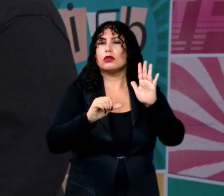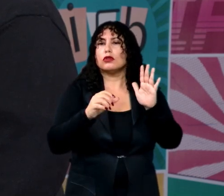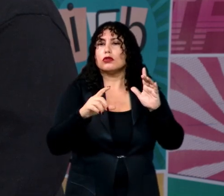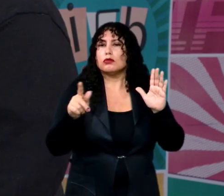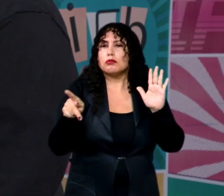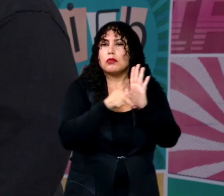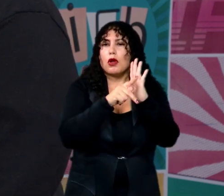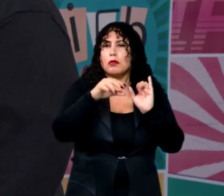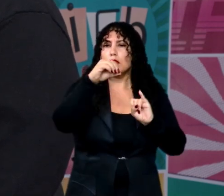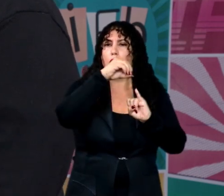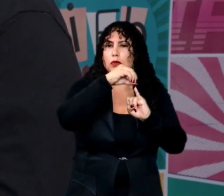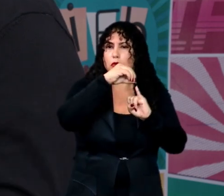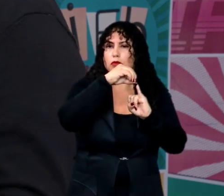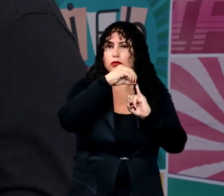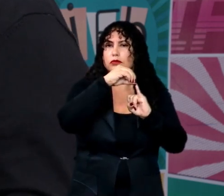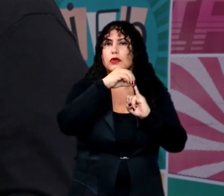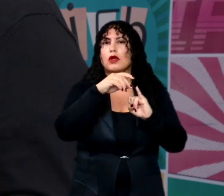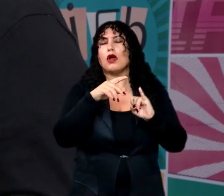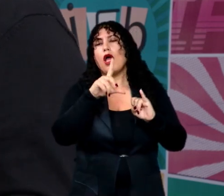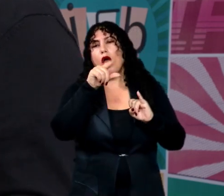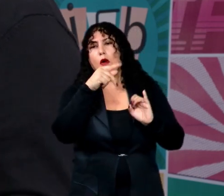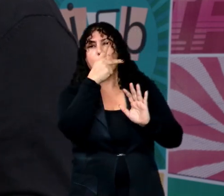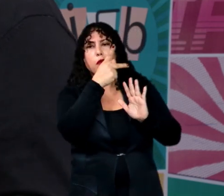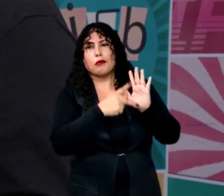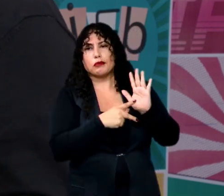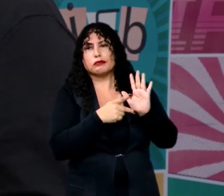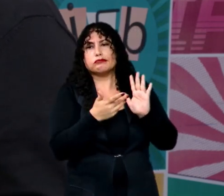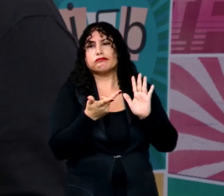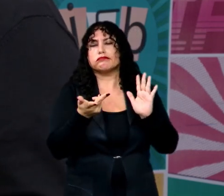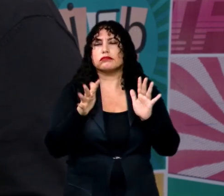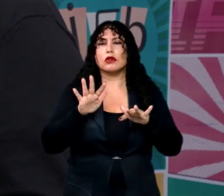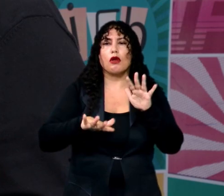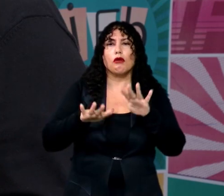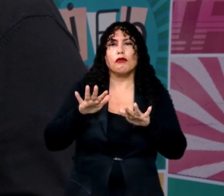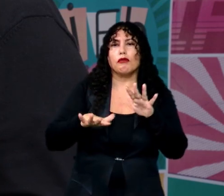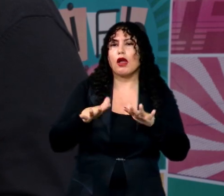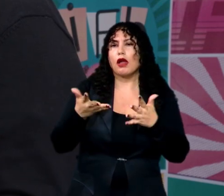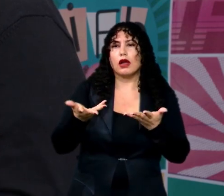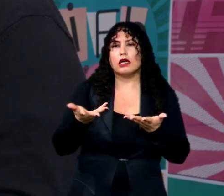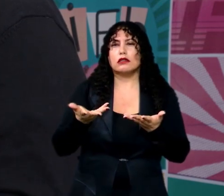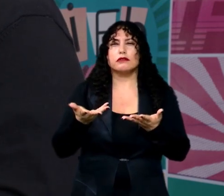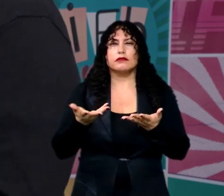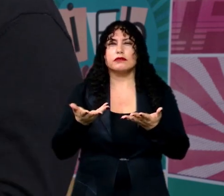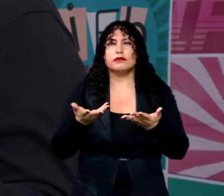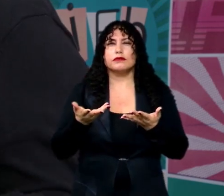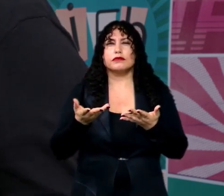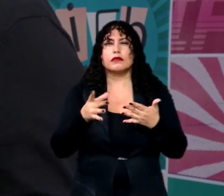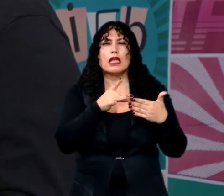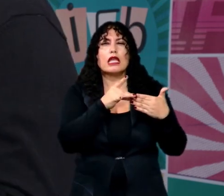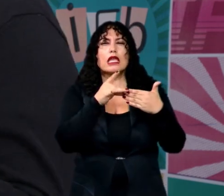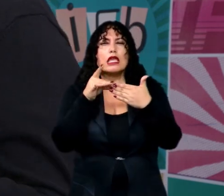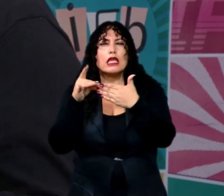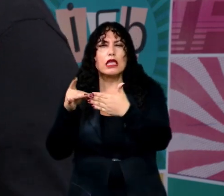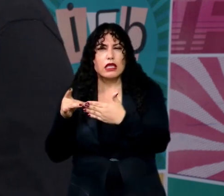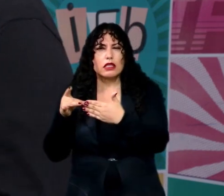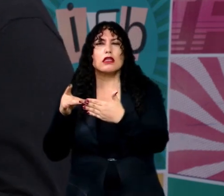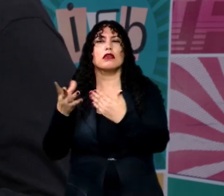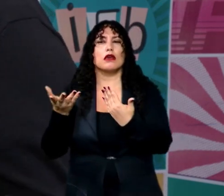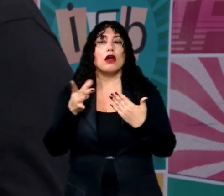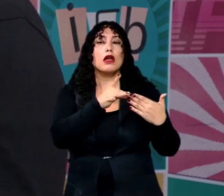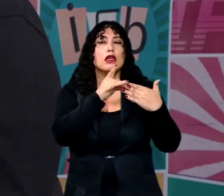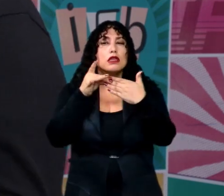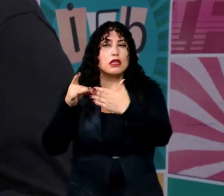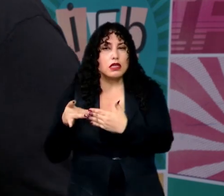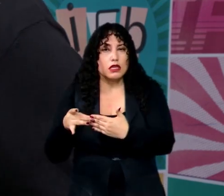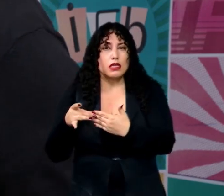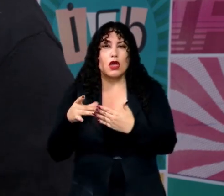projetos, ou que seja o projeto, talvez, os projetos guia, vamos dizer Uhum. assim, vou chamar projetos guia,